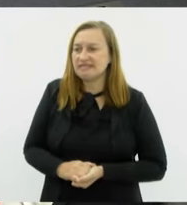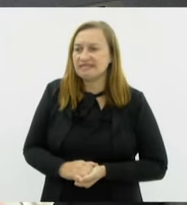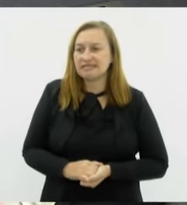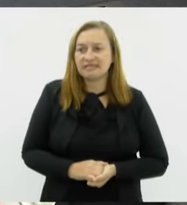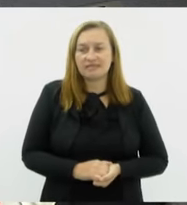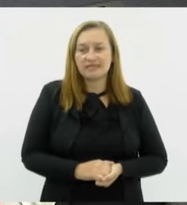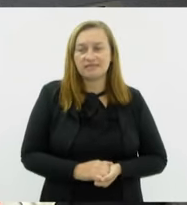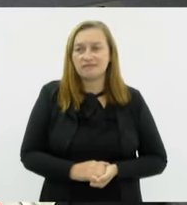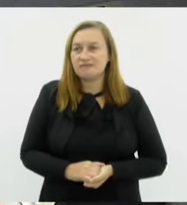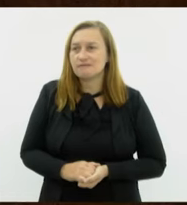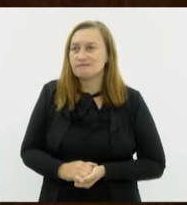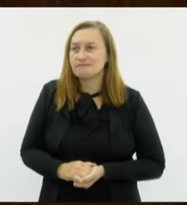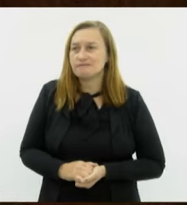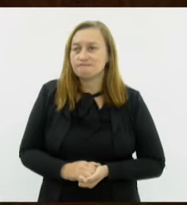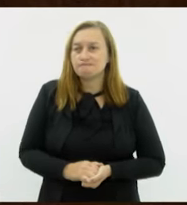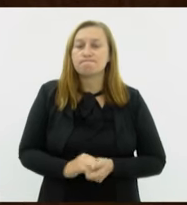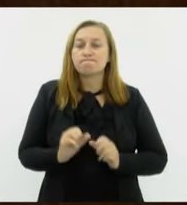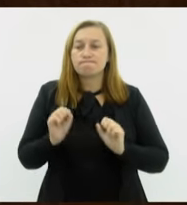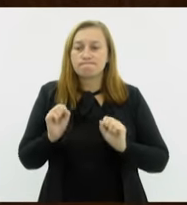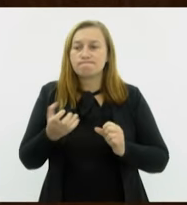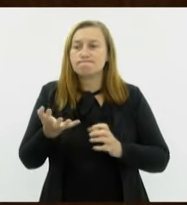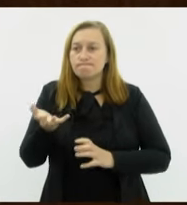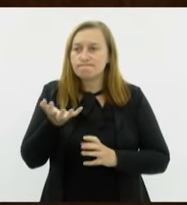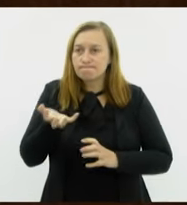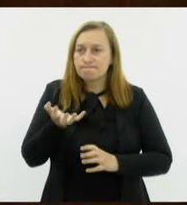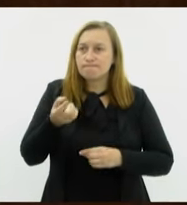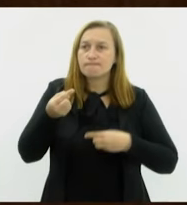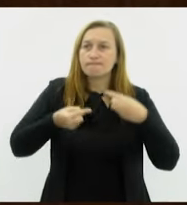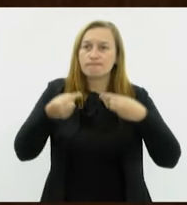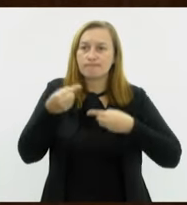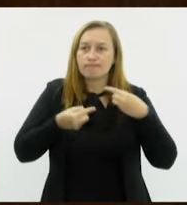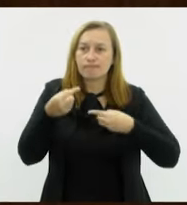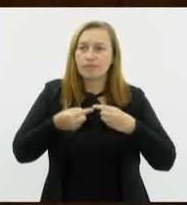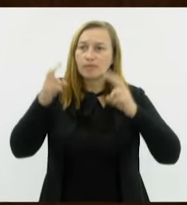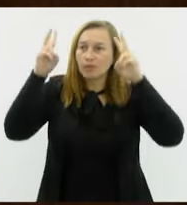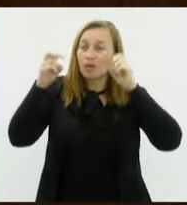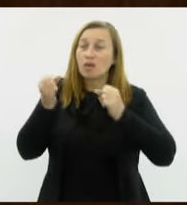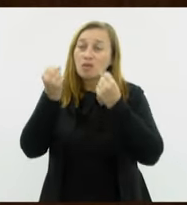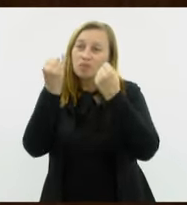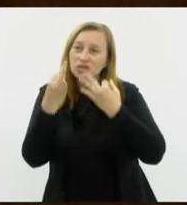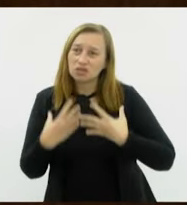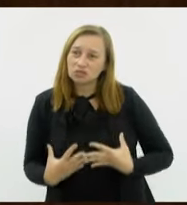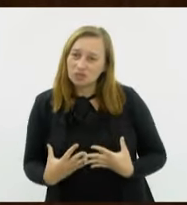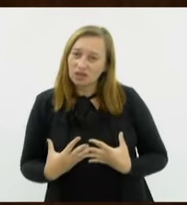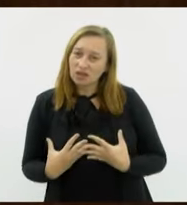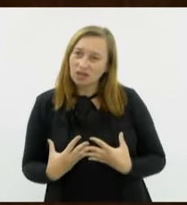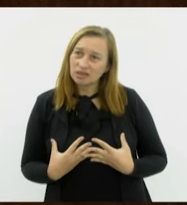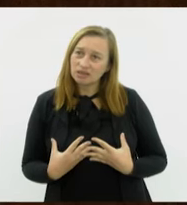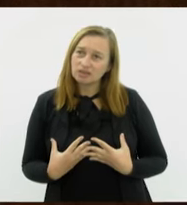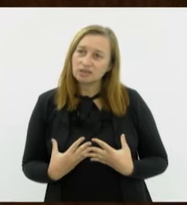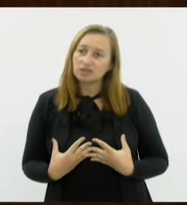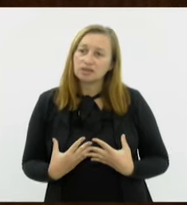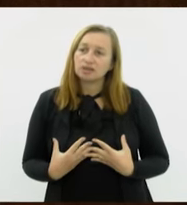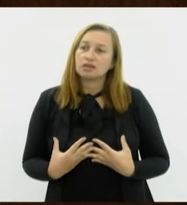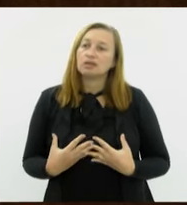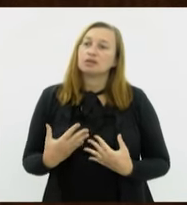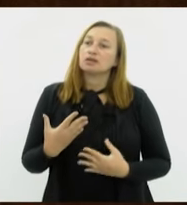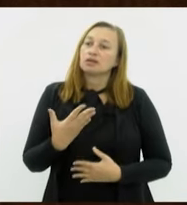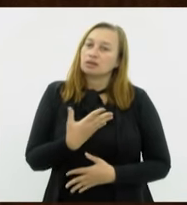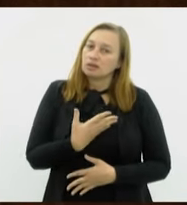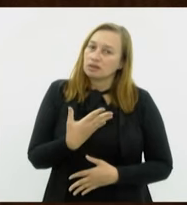pode ser até no final, mas eu queria discutir a matéria para explicá-la aos nossos colegas que vão